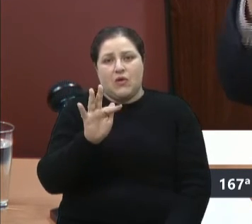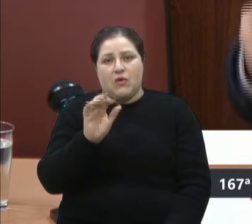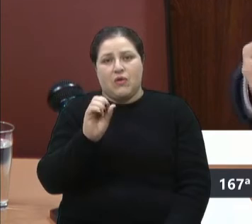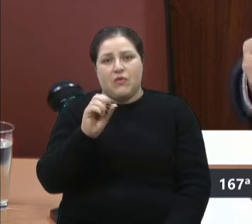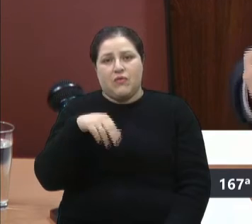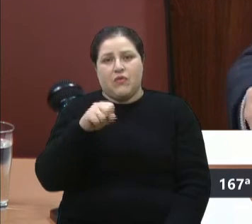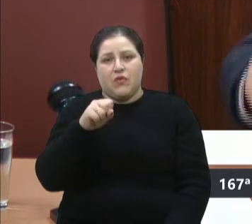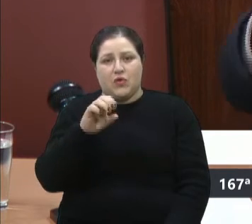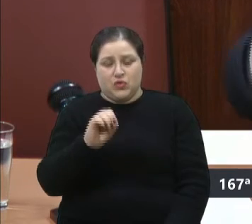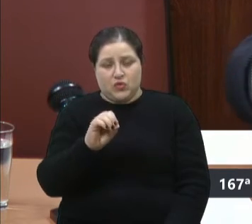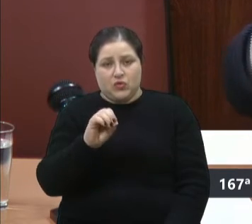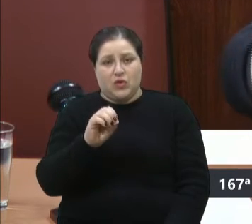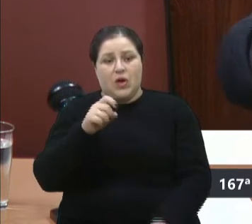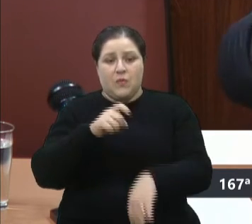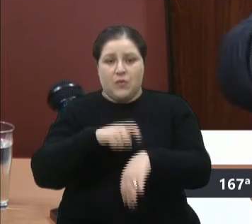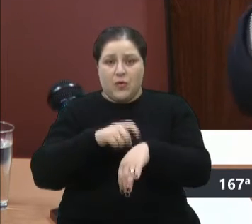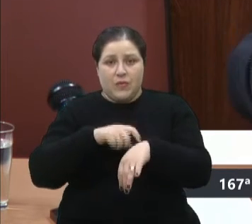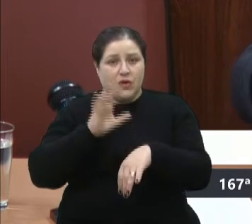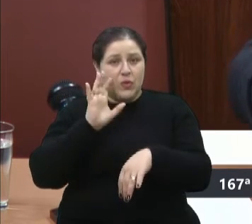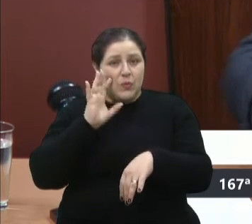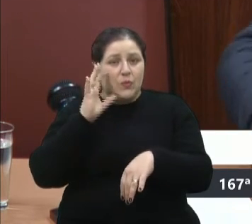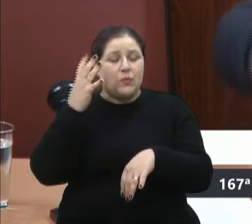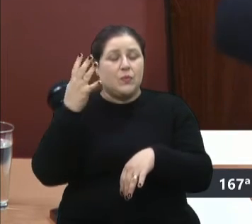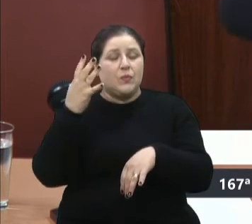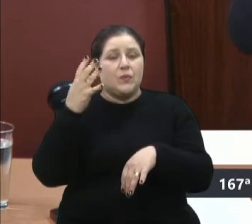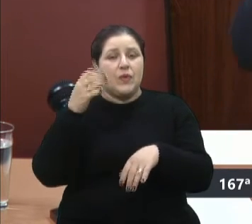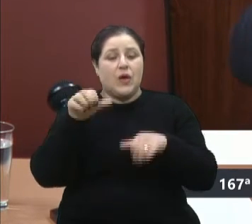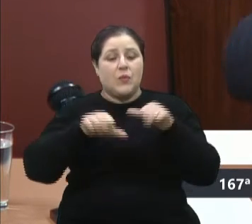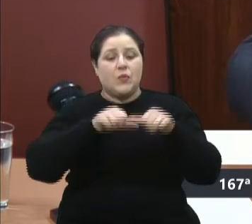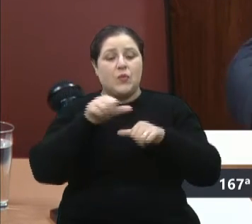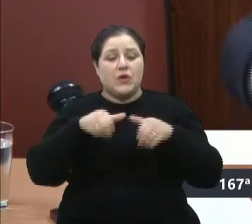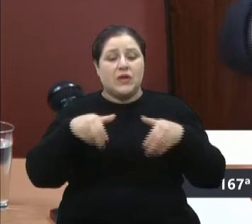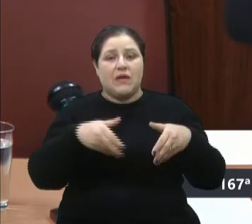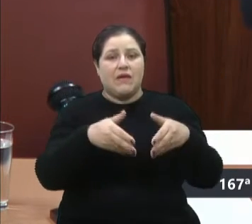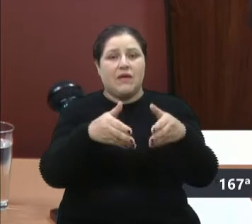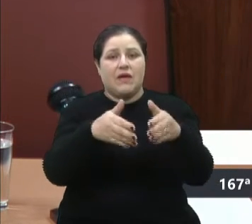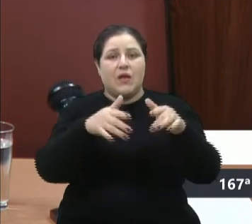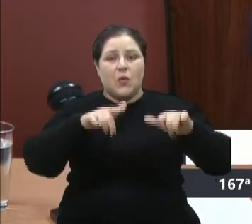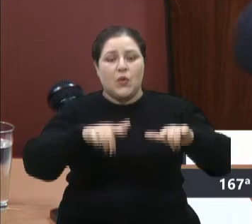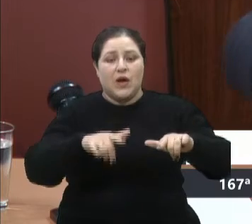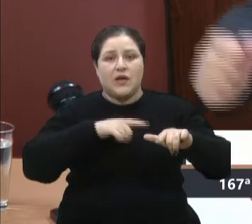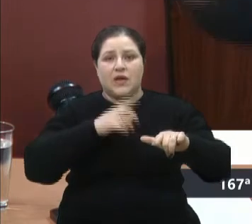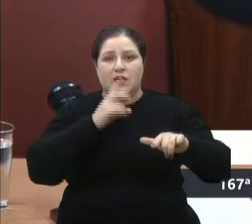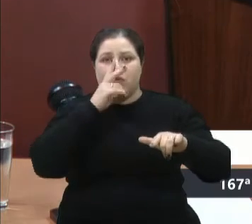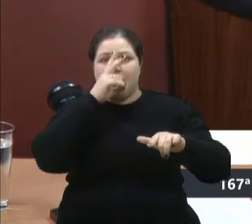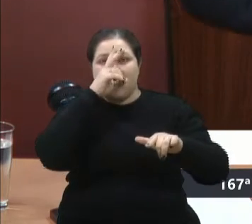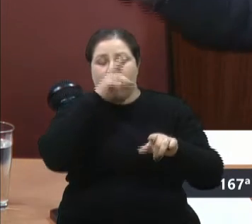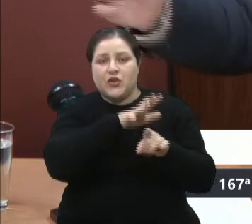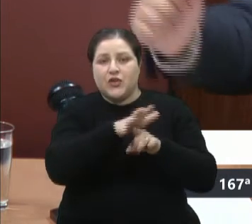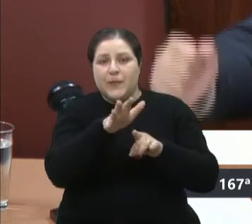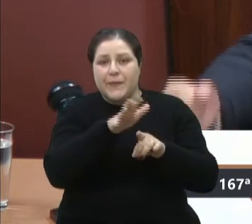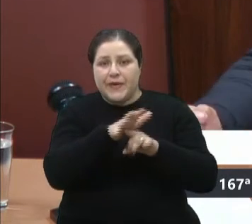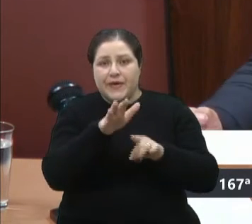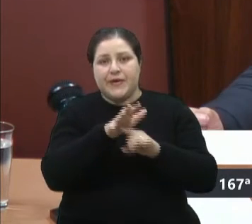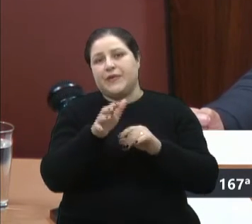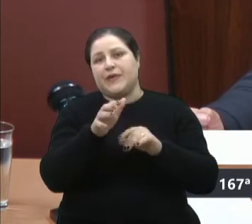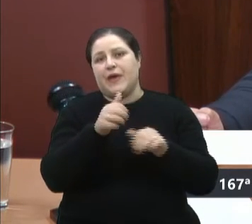de rota em locais que têm uma alta demanda, como é o caso do Campos da Serra, próximo ao Desorze,